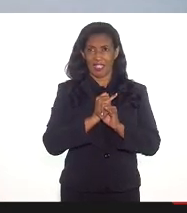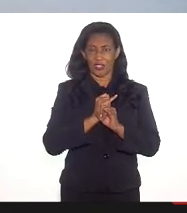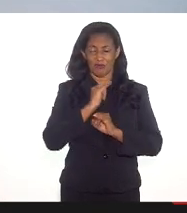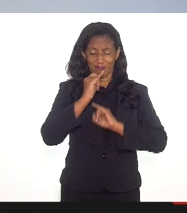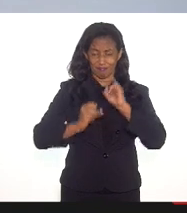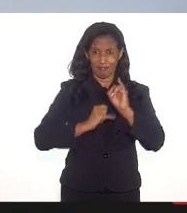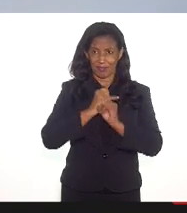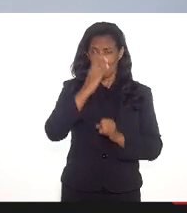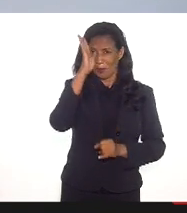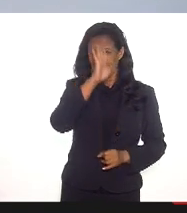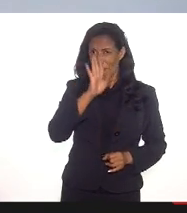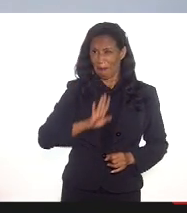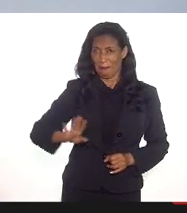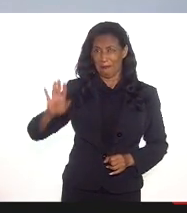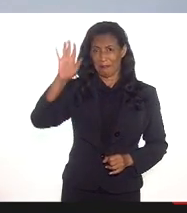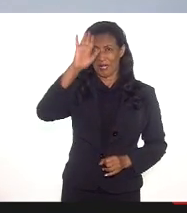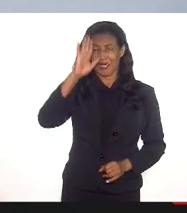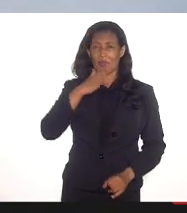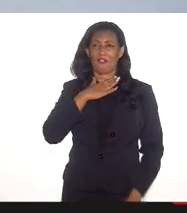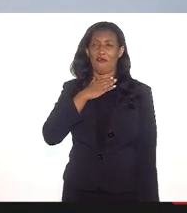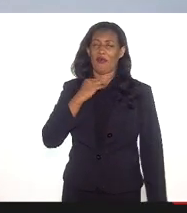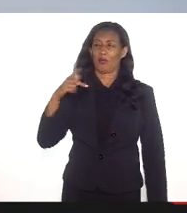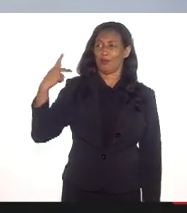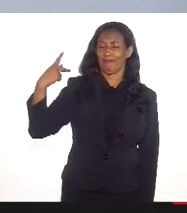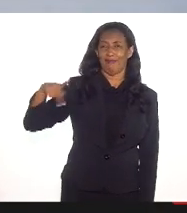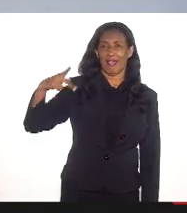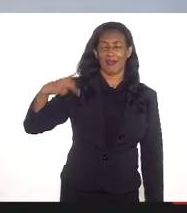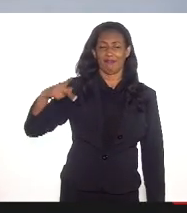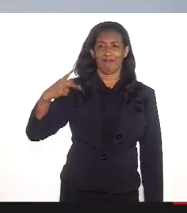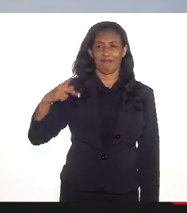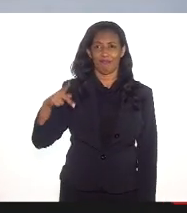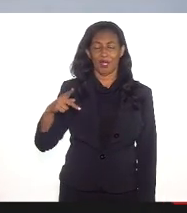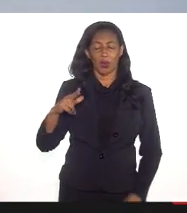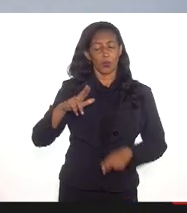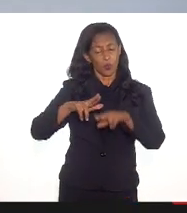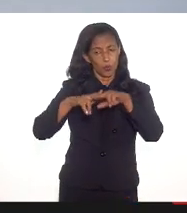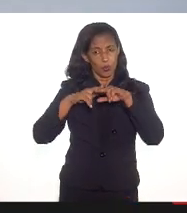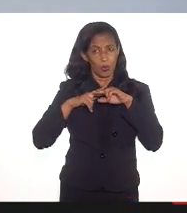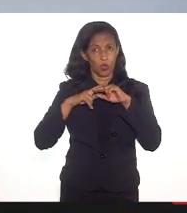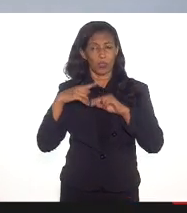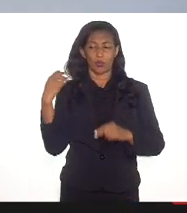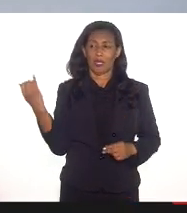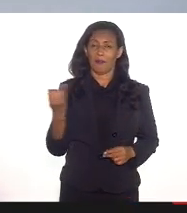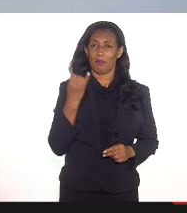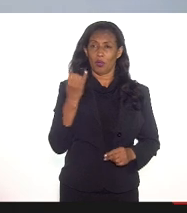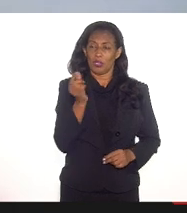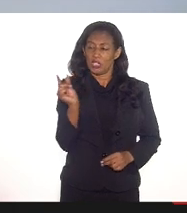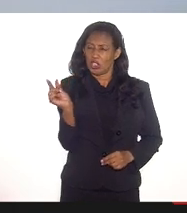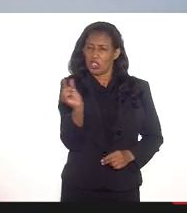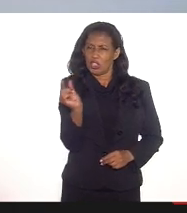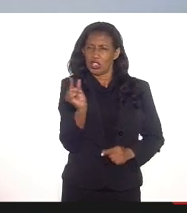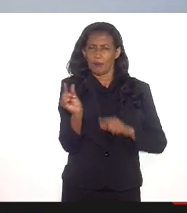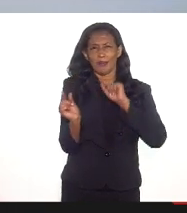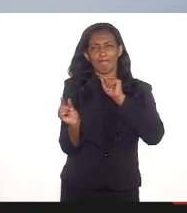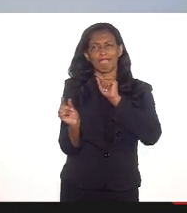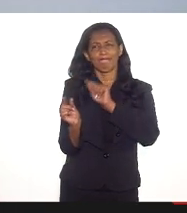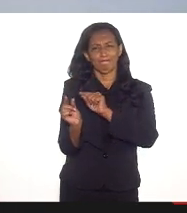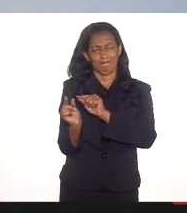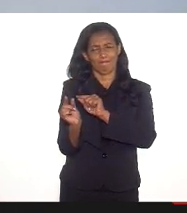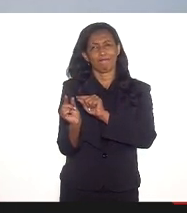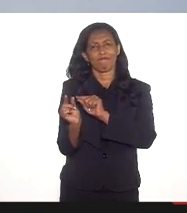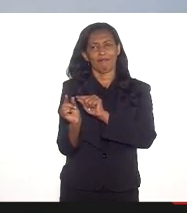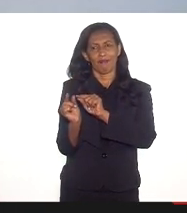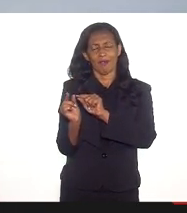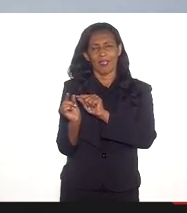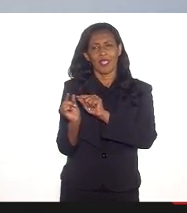em banda larga, é paraguaia, na verdade é isso. Por isso que é importante esse chip e aprovar o processo